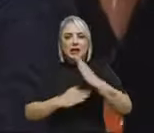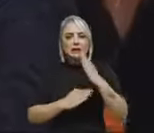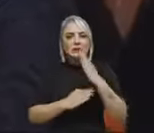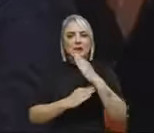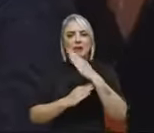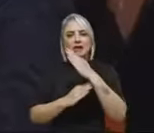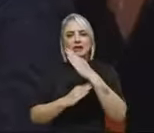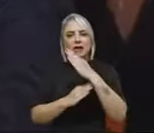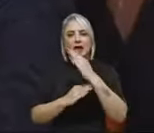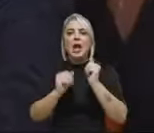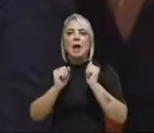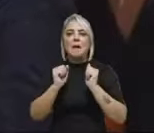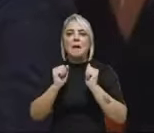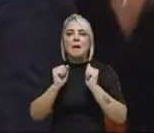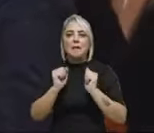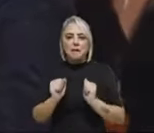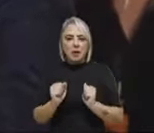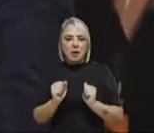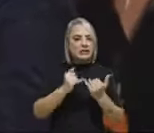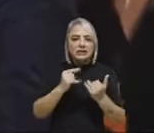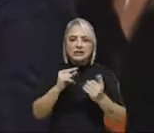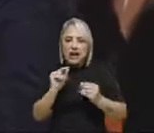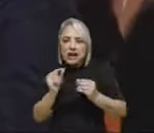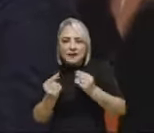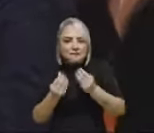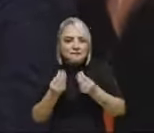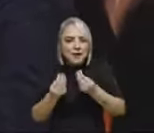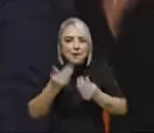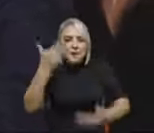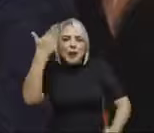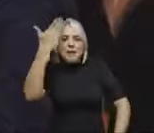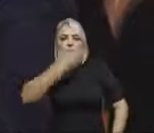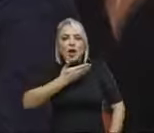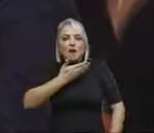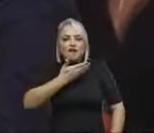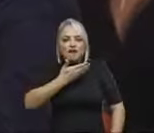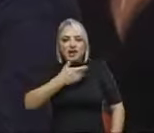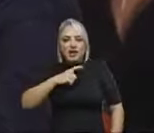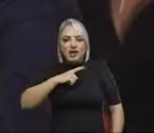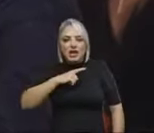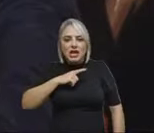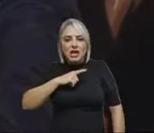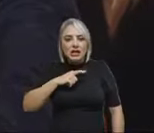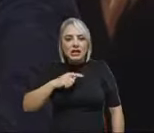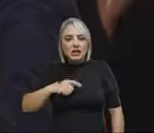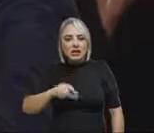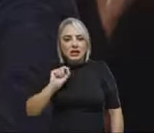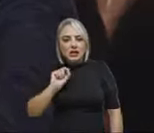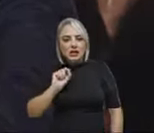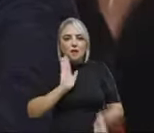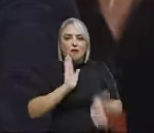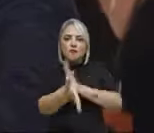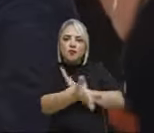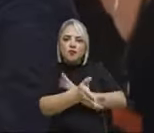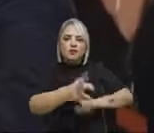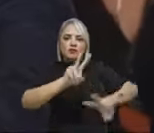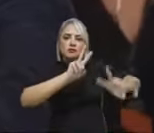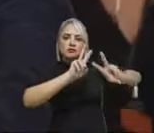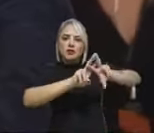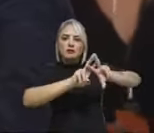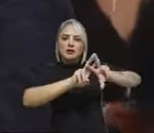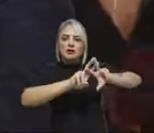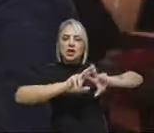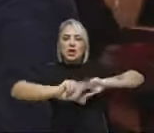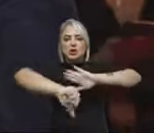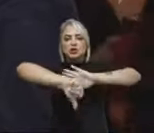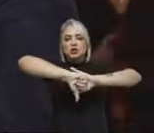parecer marcadamente com uma prova aprovada de que eu fujo de uma prisão por crimes de ladroagem.